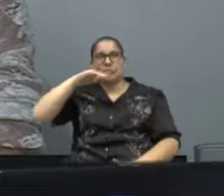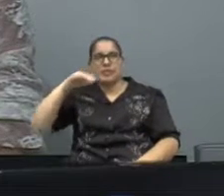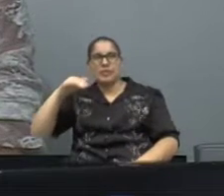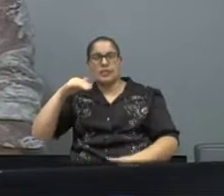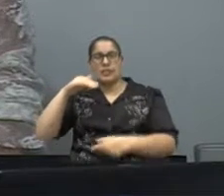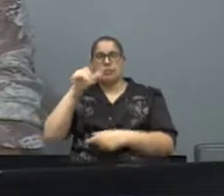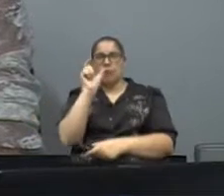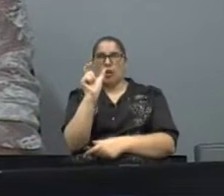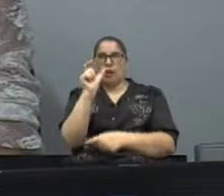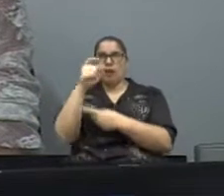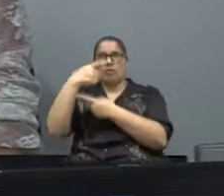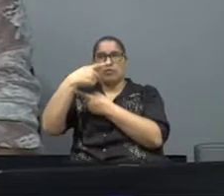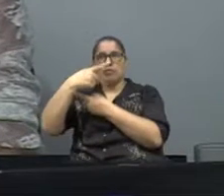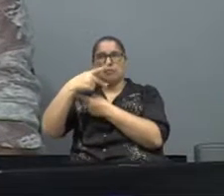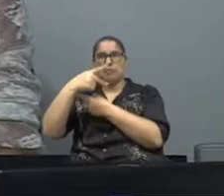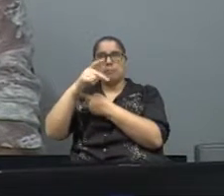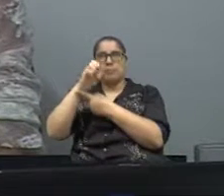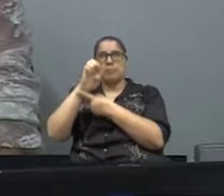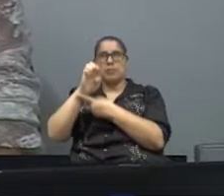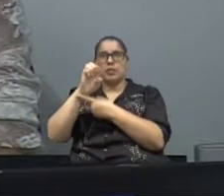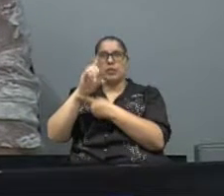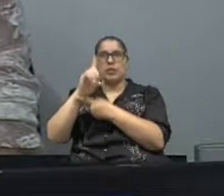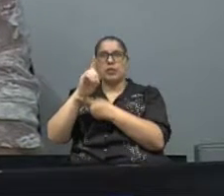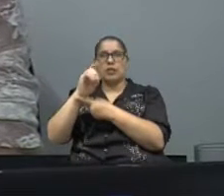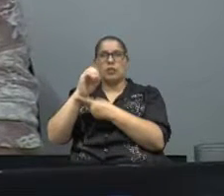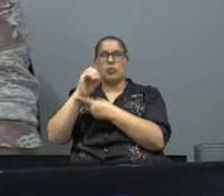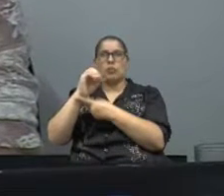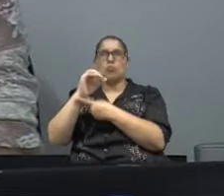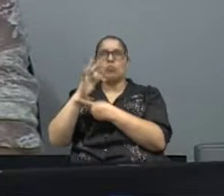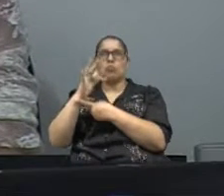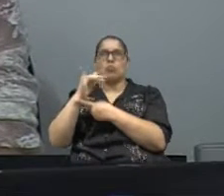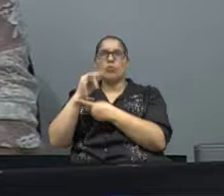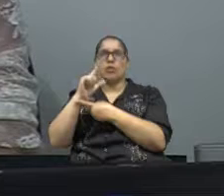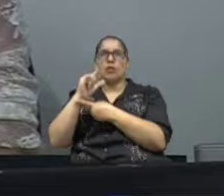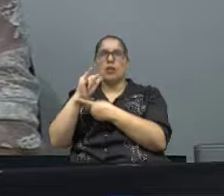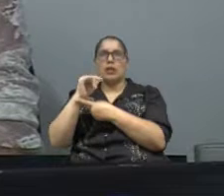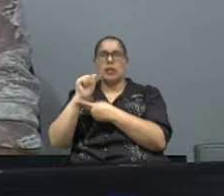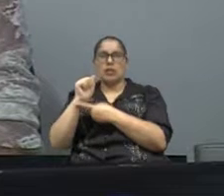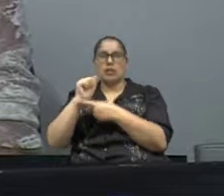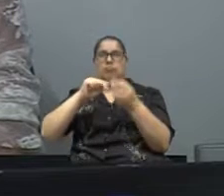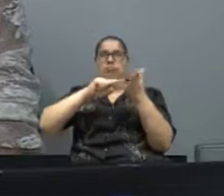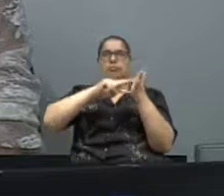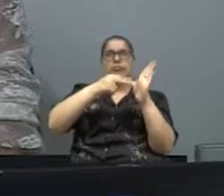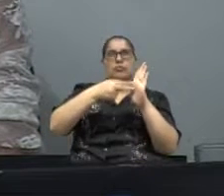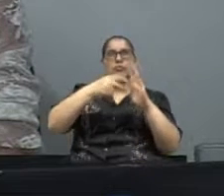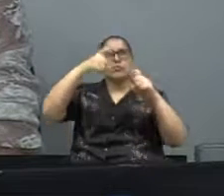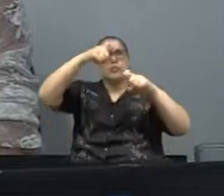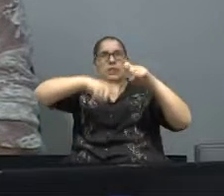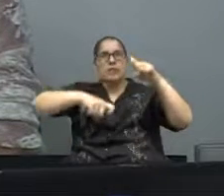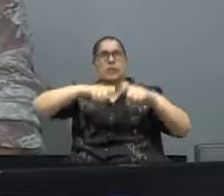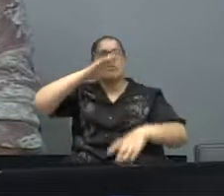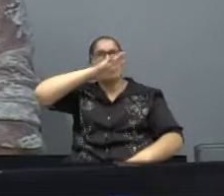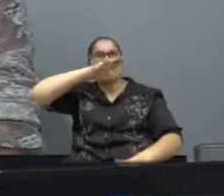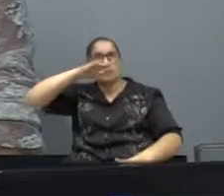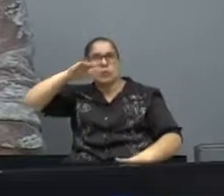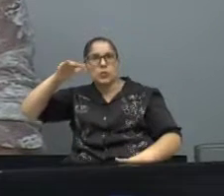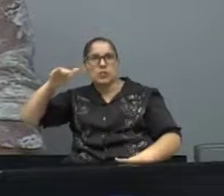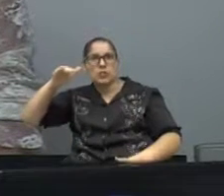O machismo que vive o nosso país. E agora, vivenciar